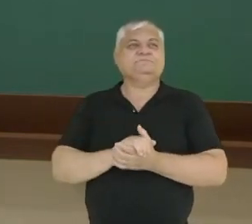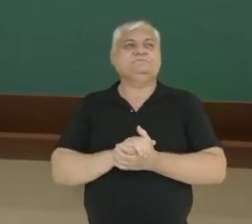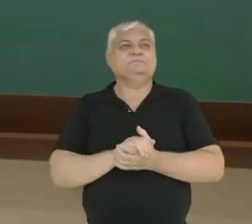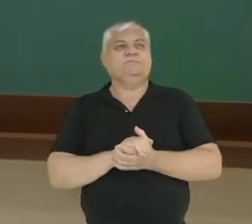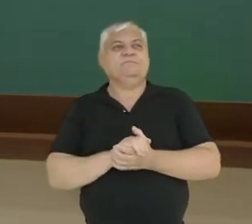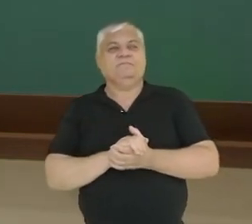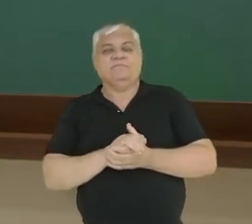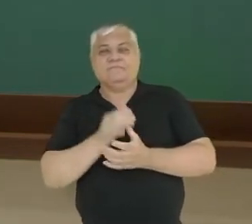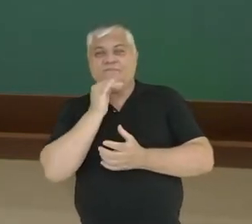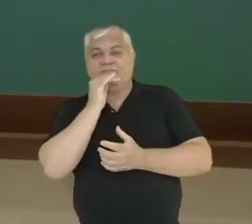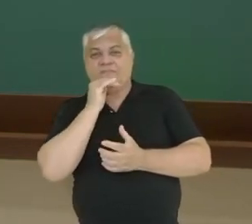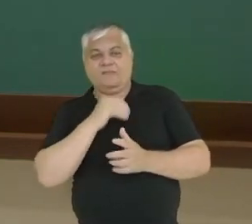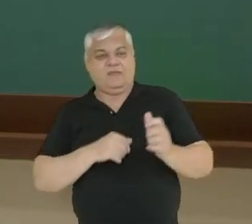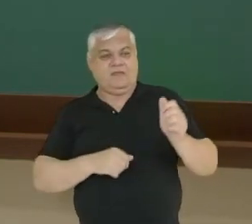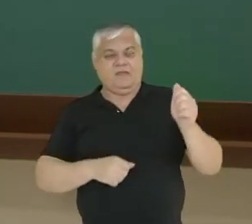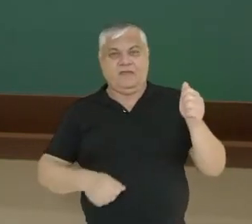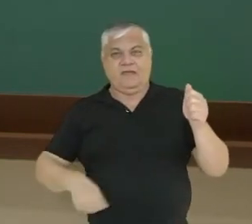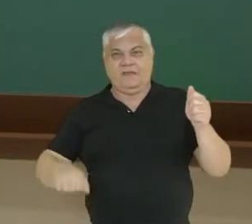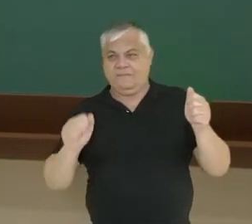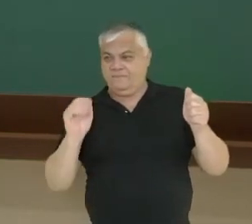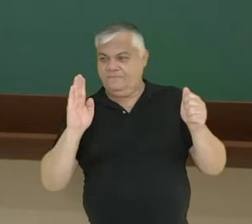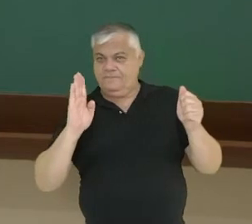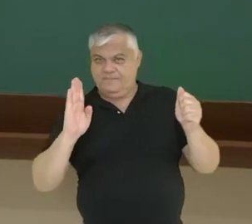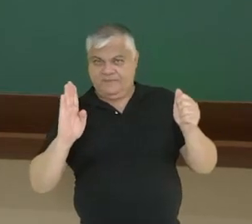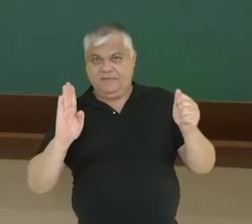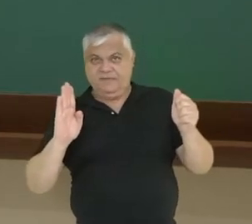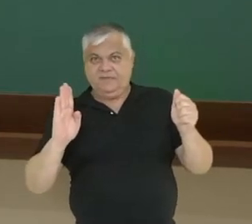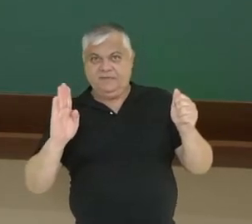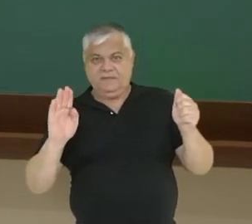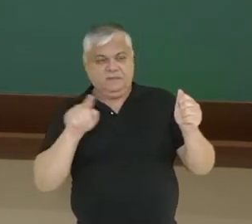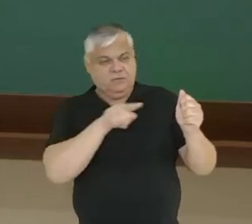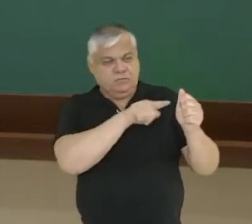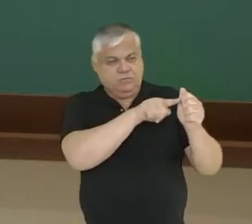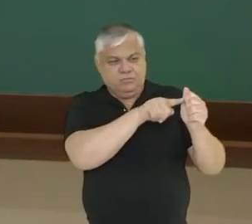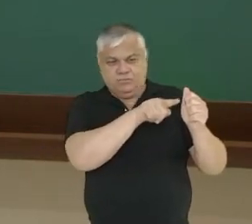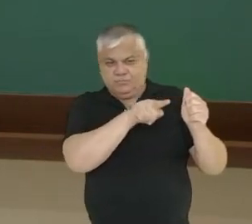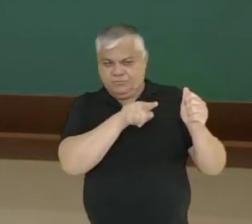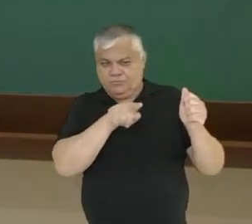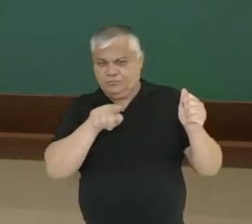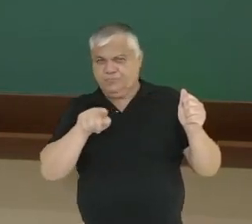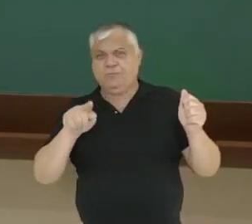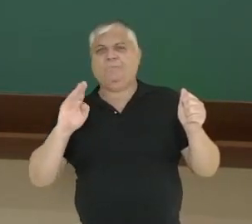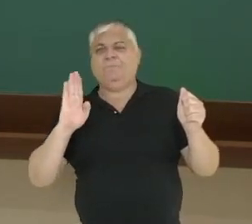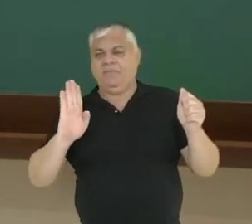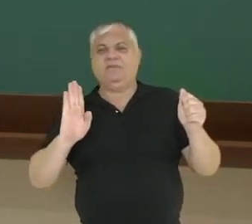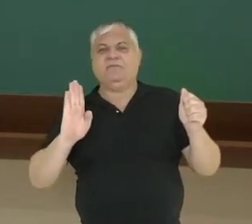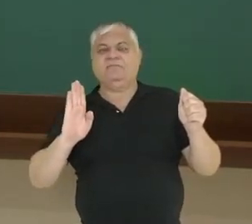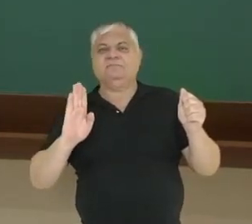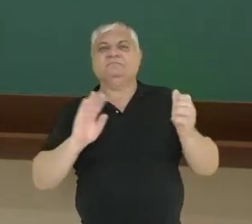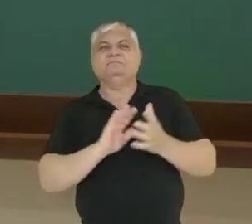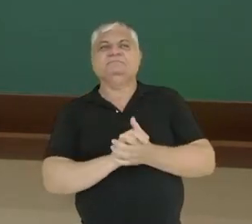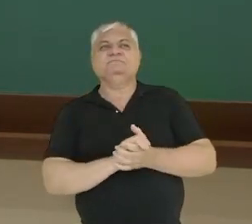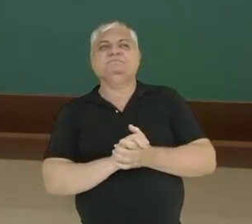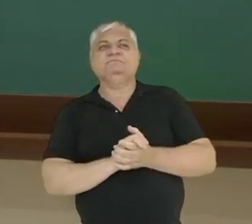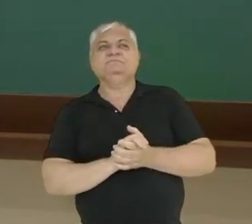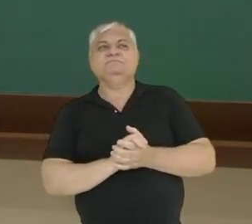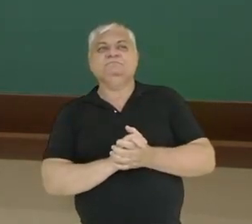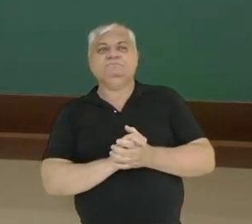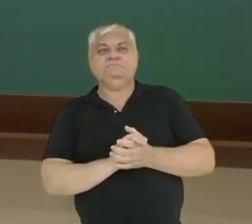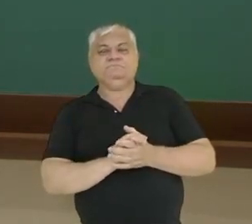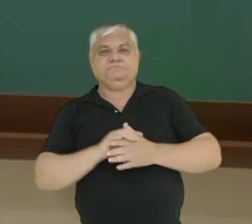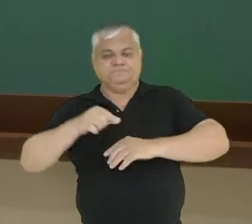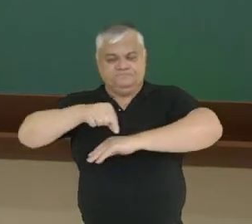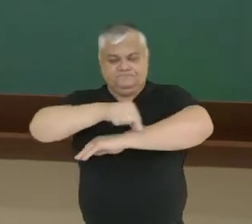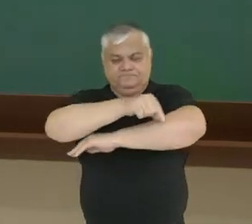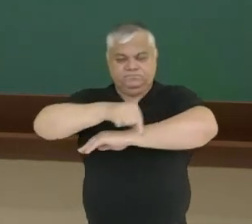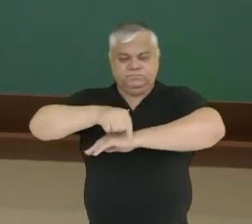Então aqui a professora fez um segmento de reta que vai de A até B. E aí eu medi com a